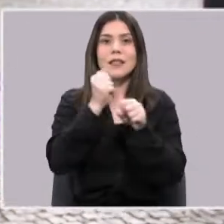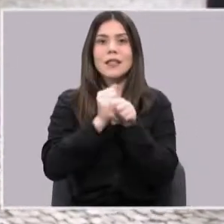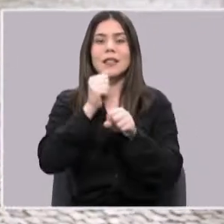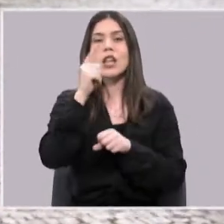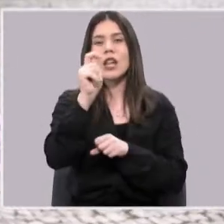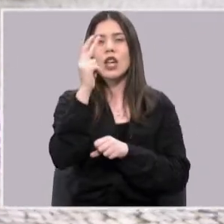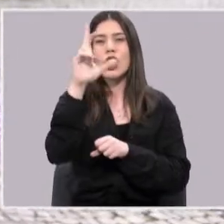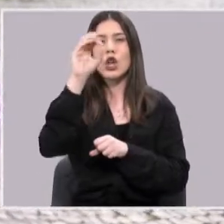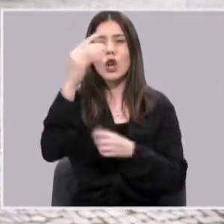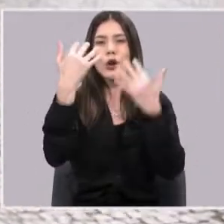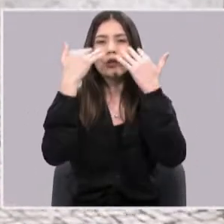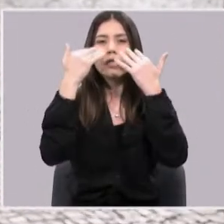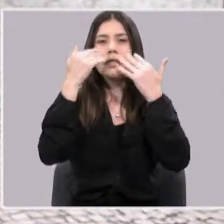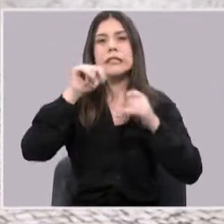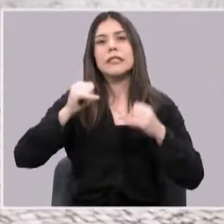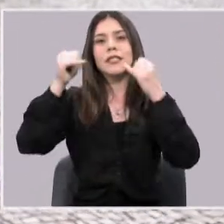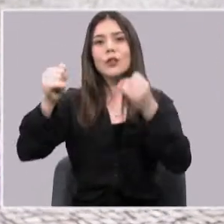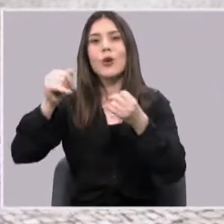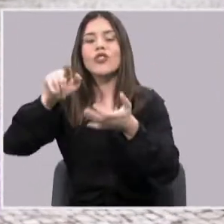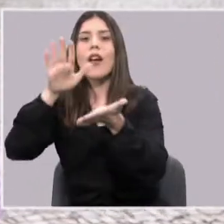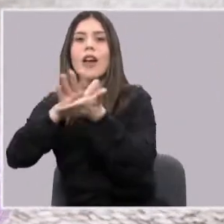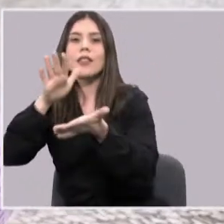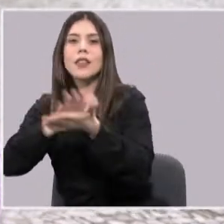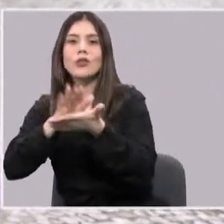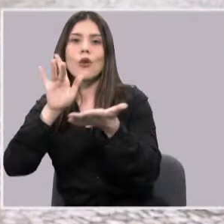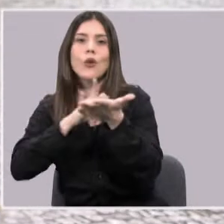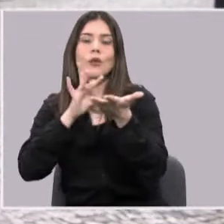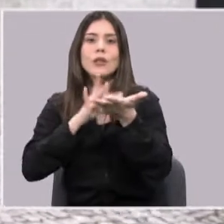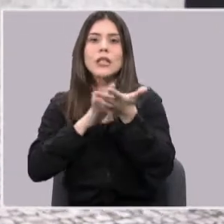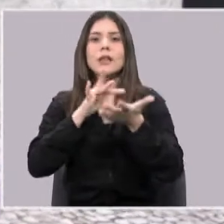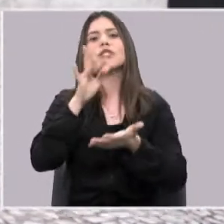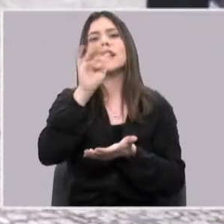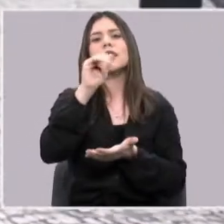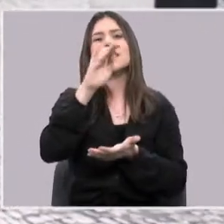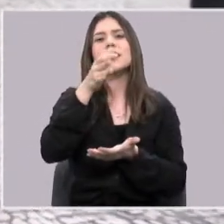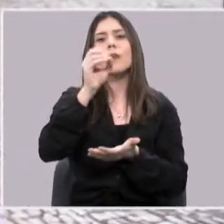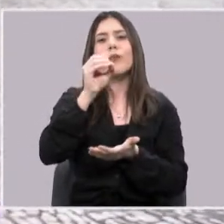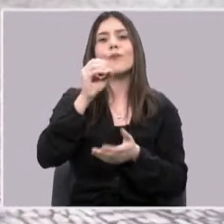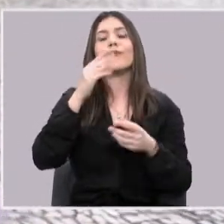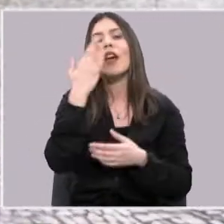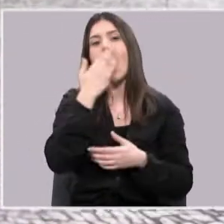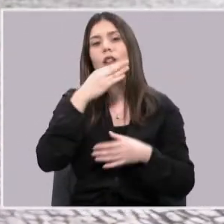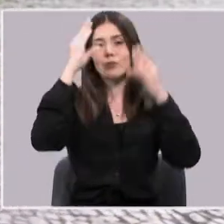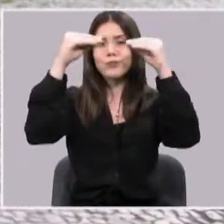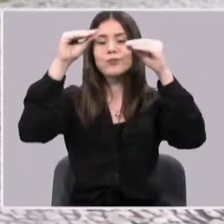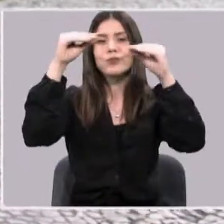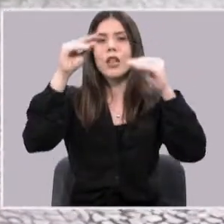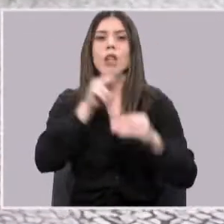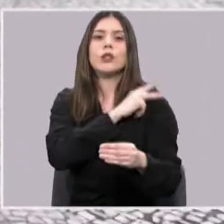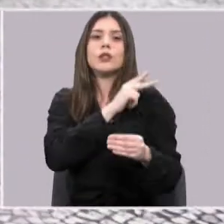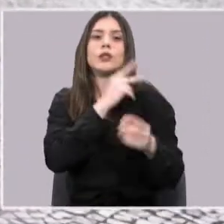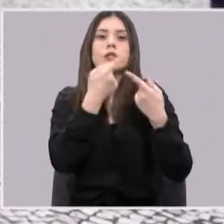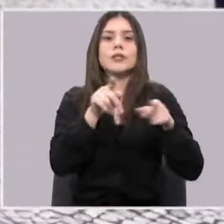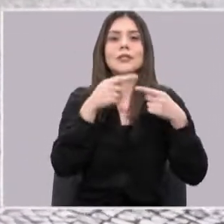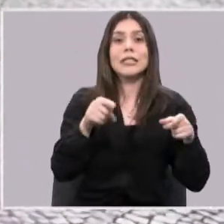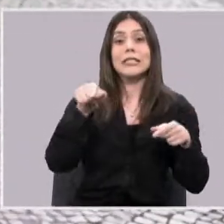no Euronotícias, no Independente e foi editor de política na revista Sábado. Deu aulas de jornalismo em várias universidades, mas